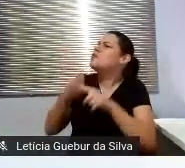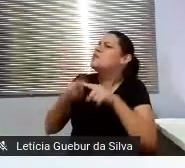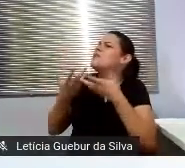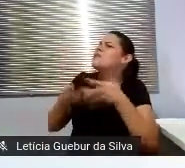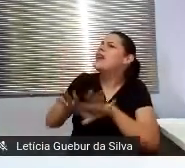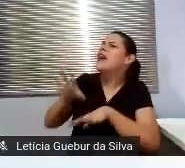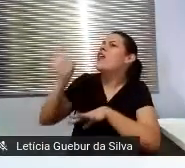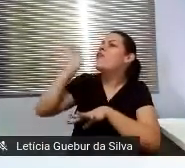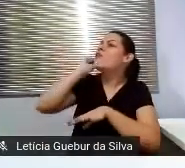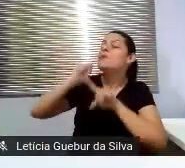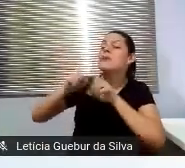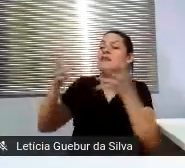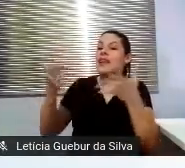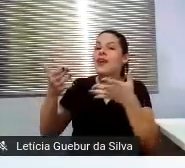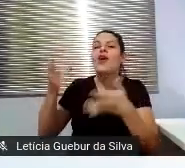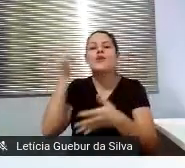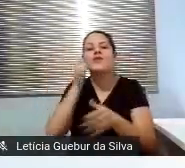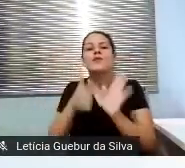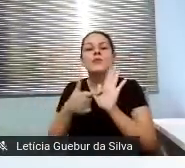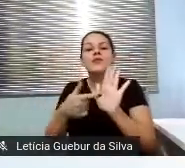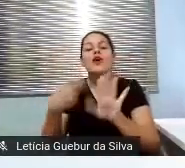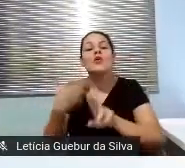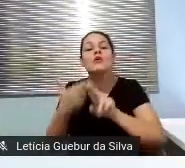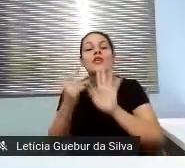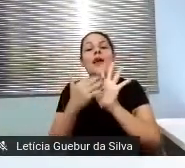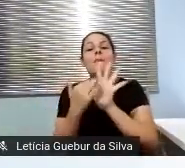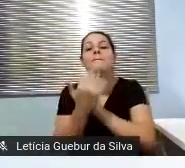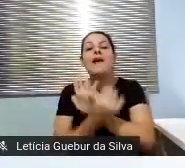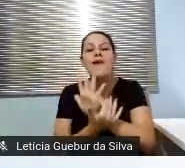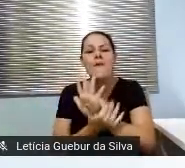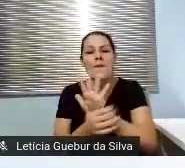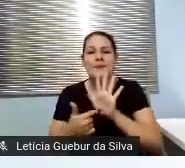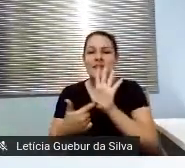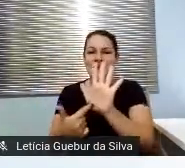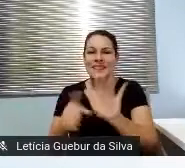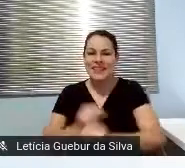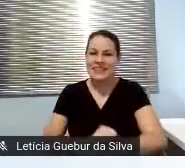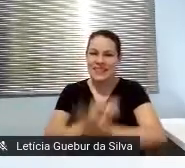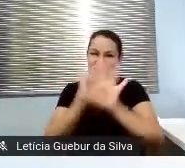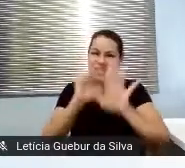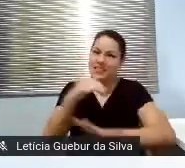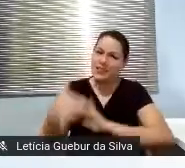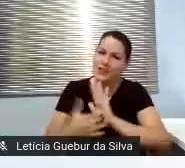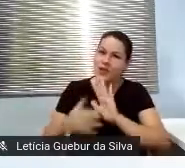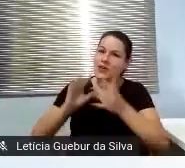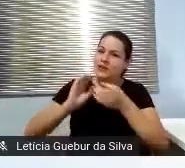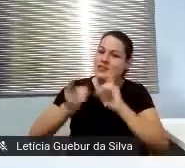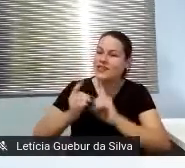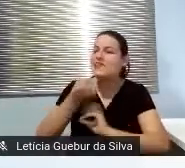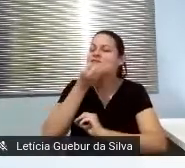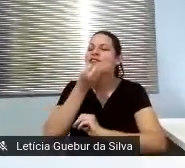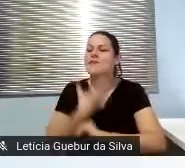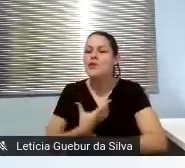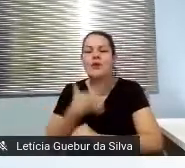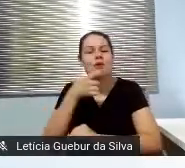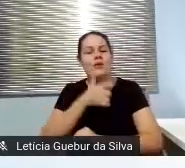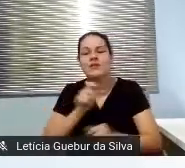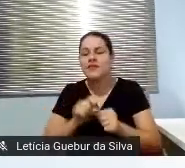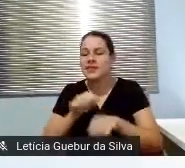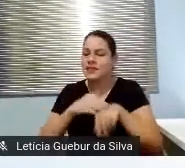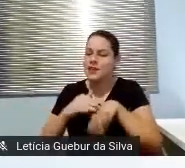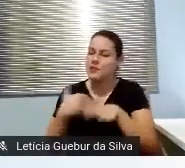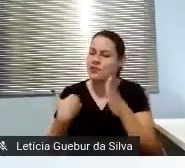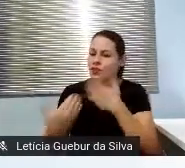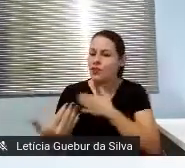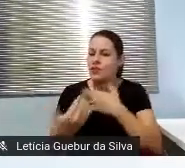agora com os dedos da mão, mostrar para a gente, assim, com muita tranquilidade, tem uma didática boa. E esses assuntos que vocês aí no